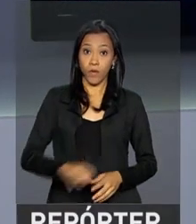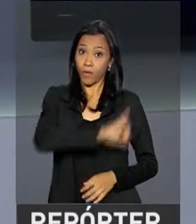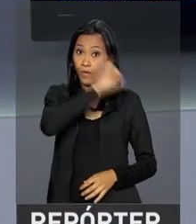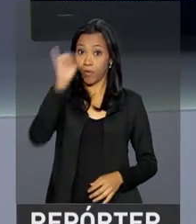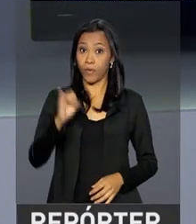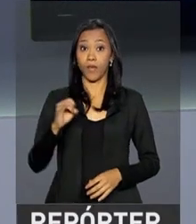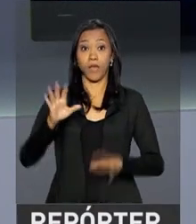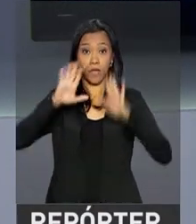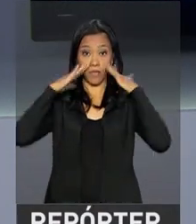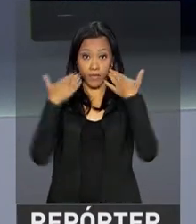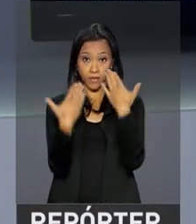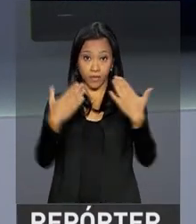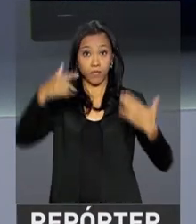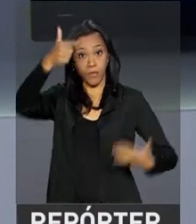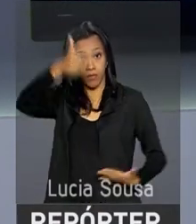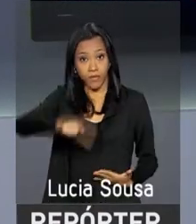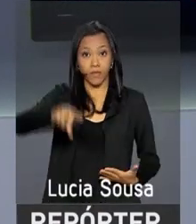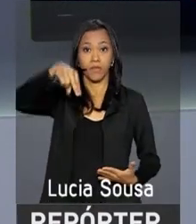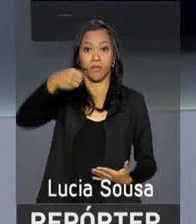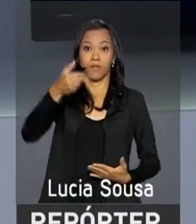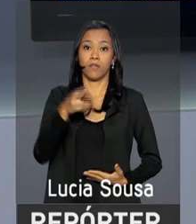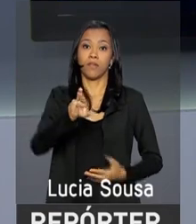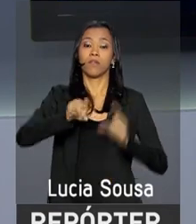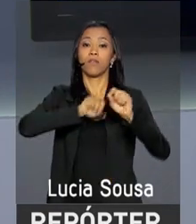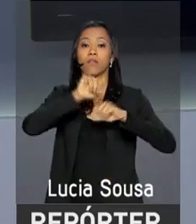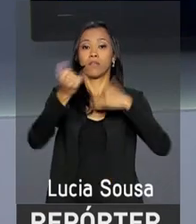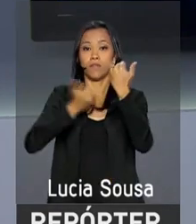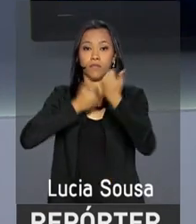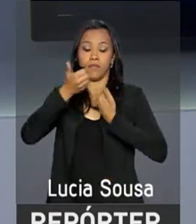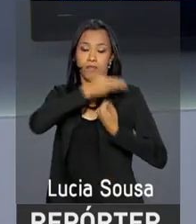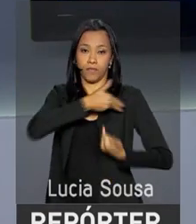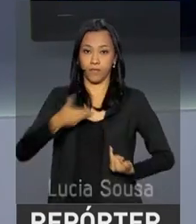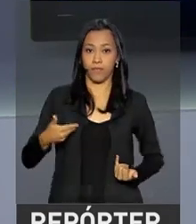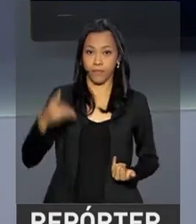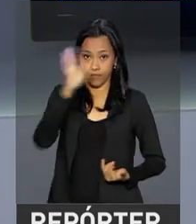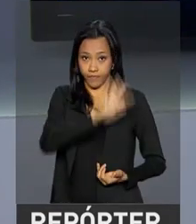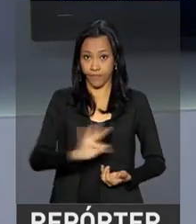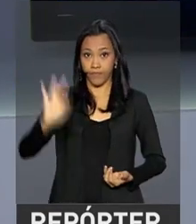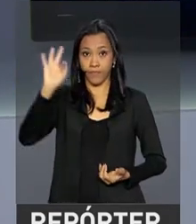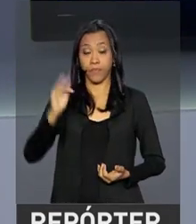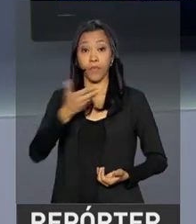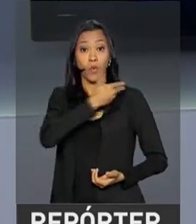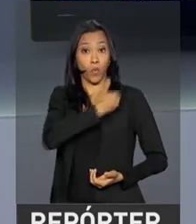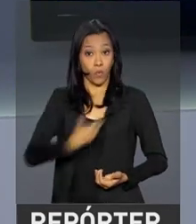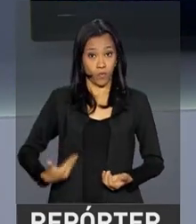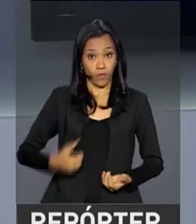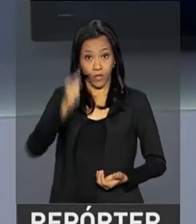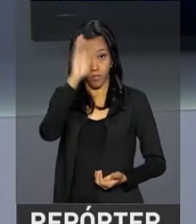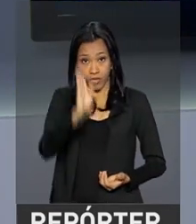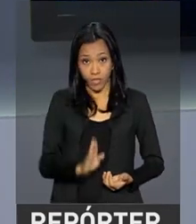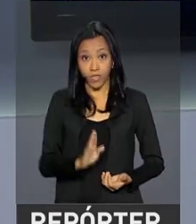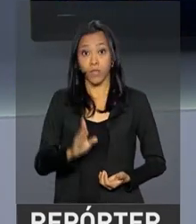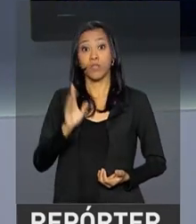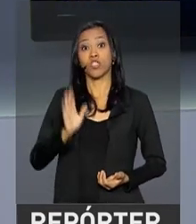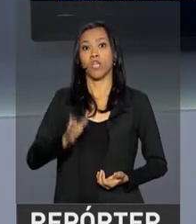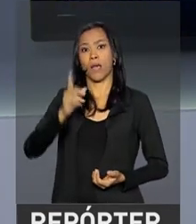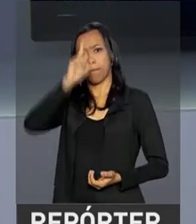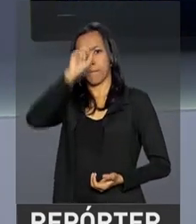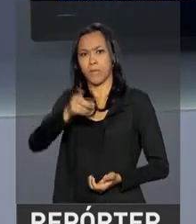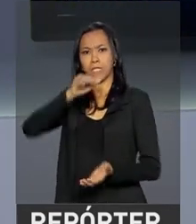Olá, no ar mais uma edição do Repórter NBR, as notícias do governo federal. O governo brasileiro determinou a expulsão